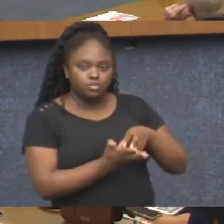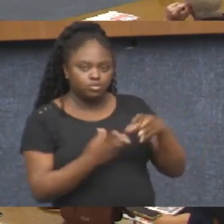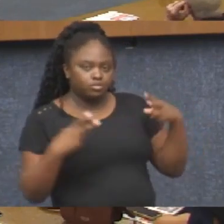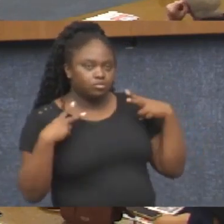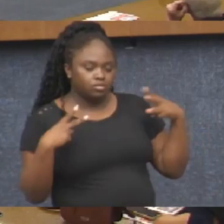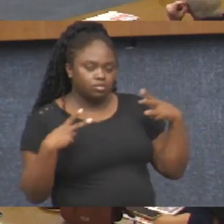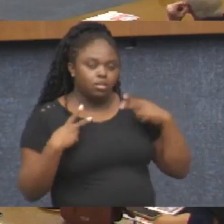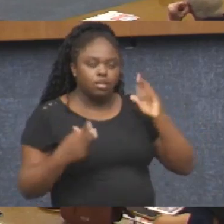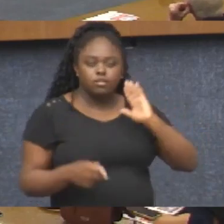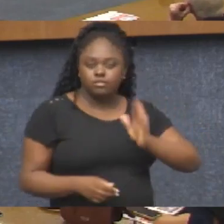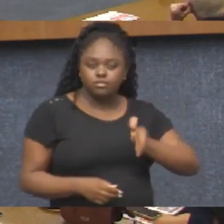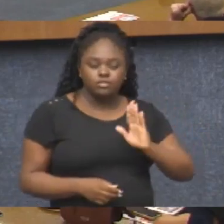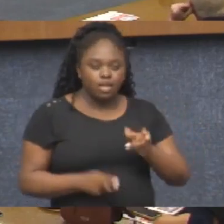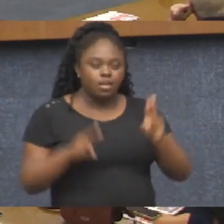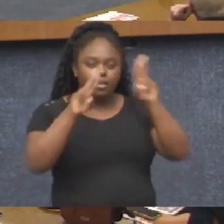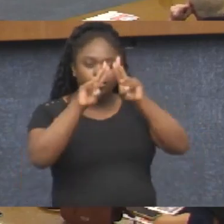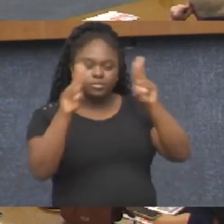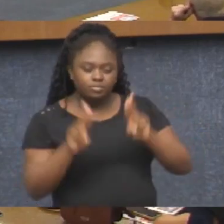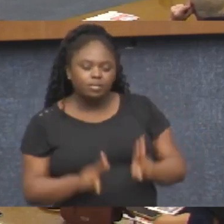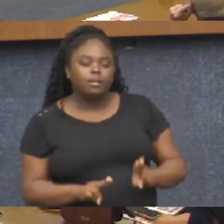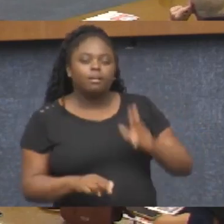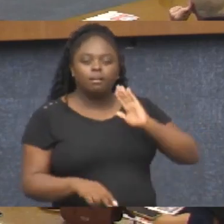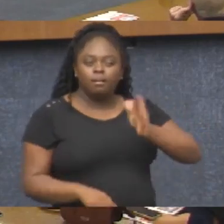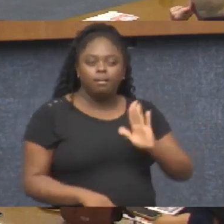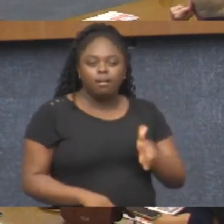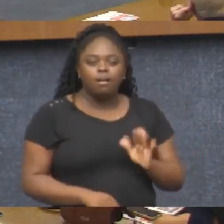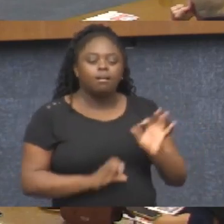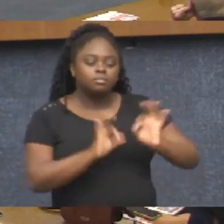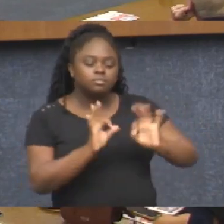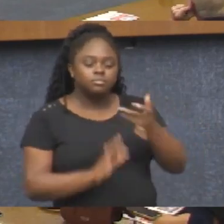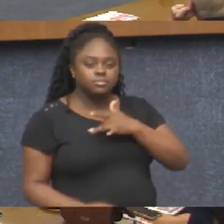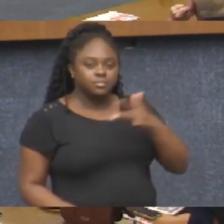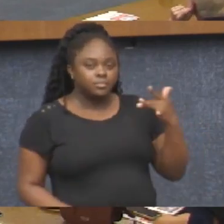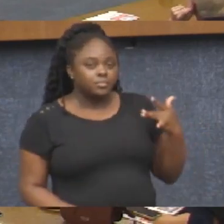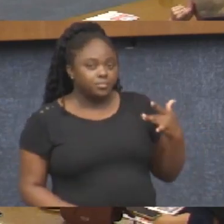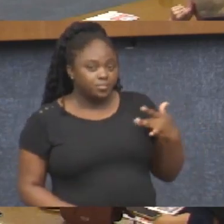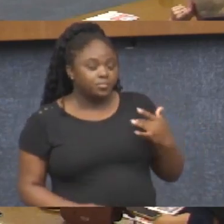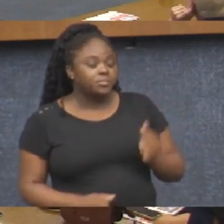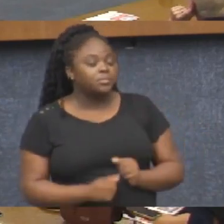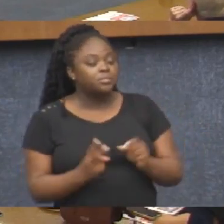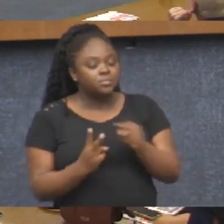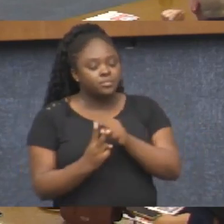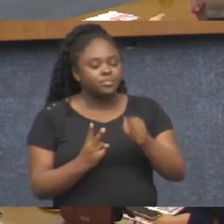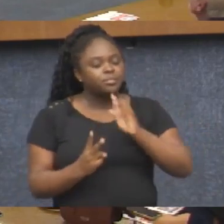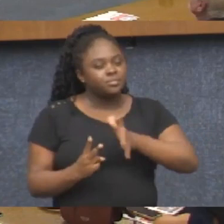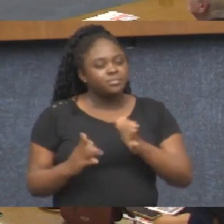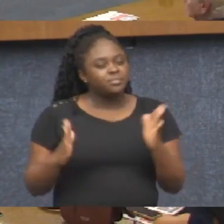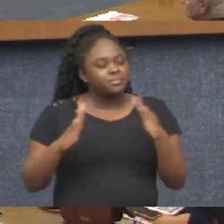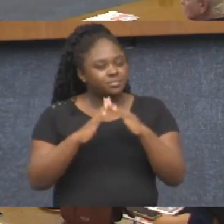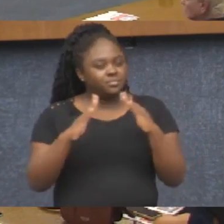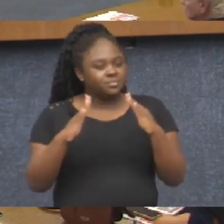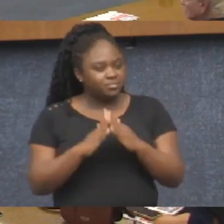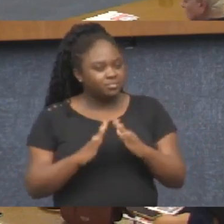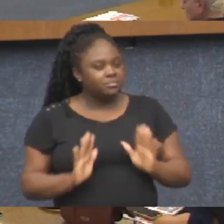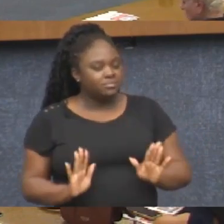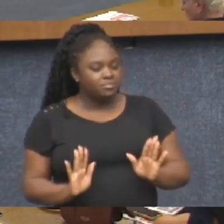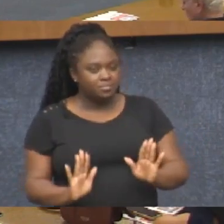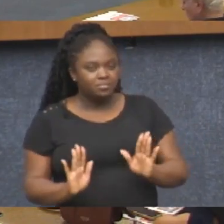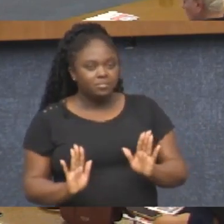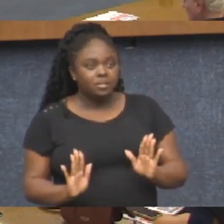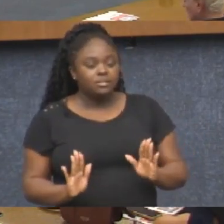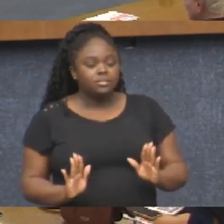passou pelo Unimed, por planos de saúde. A nossa querida companheira Luísa e o Fabiano, que são de casa, mas que hoje são, né, das